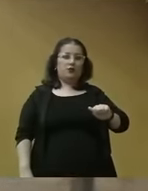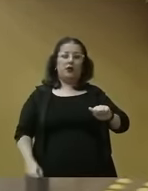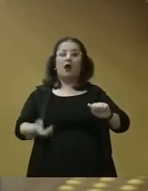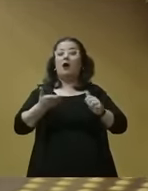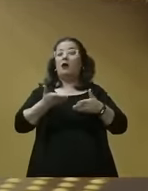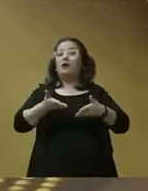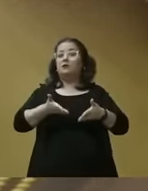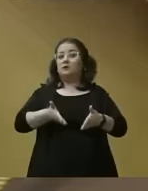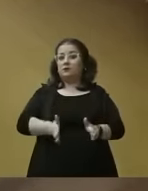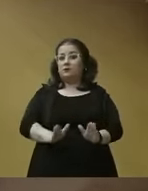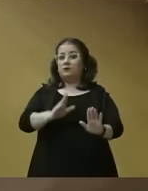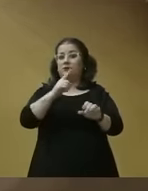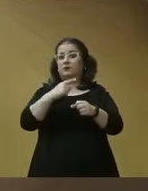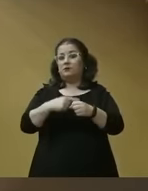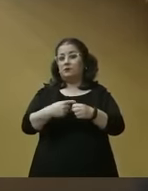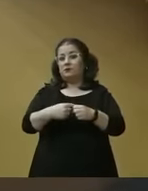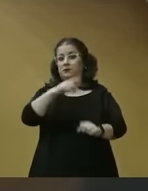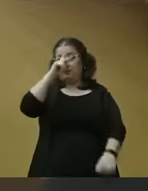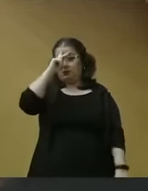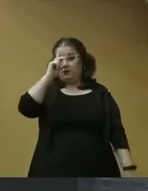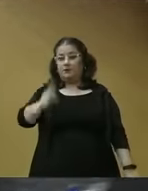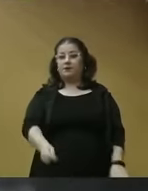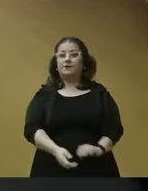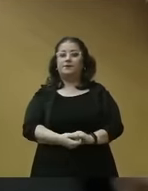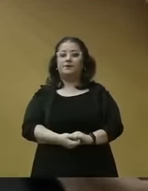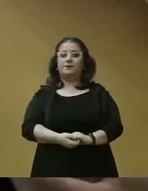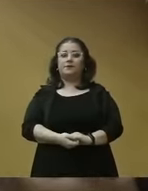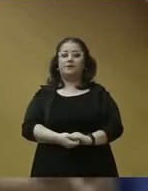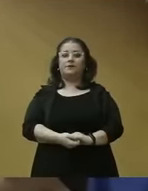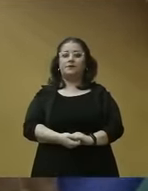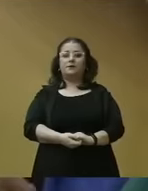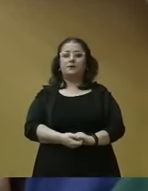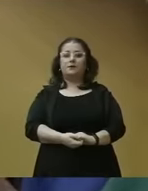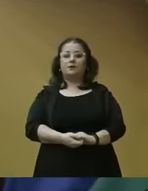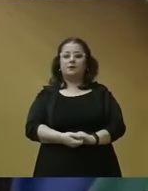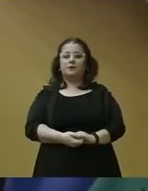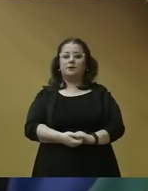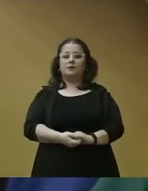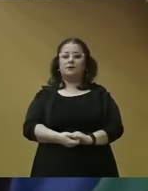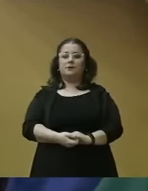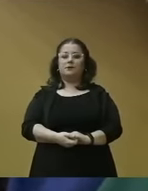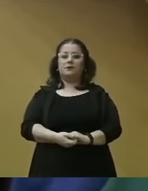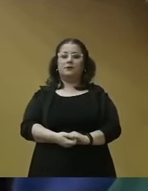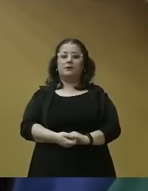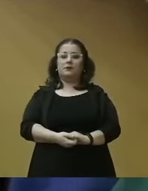natural de Pelotas. We'll go through the